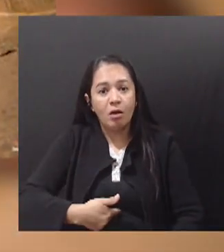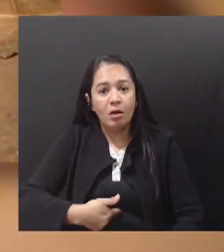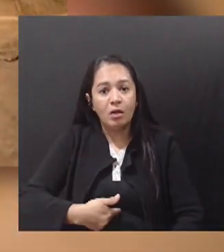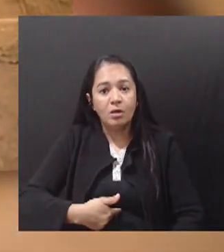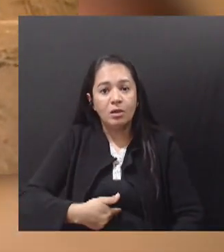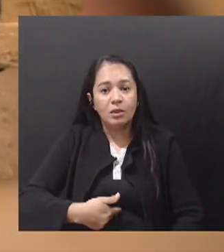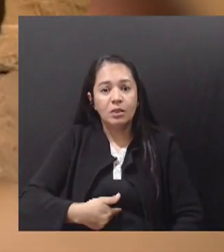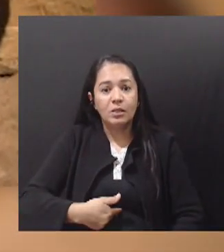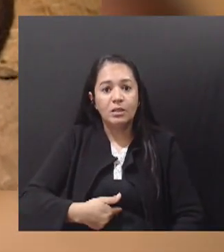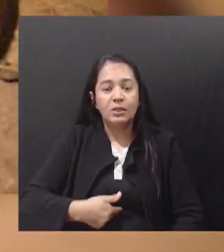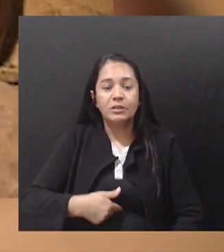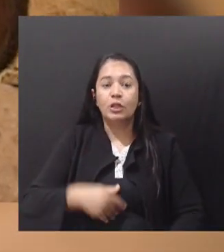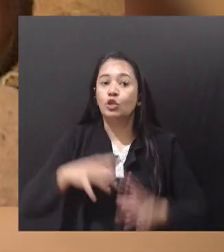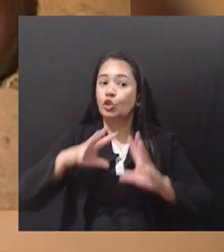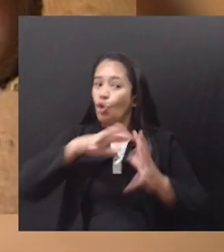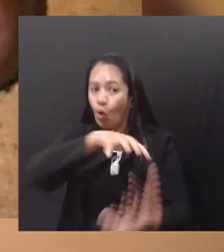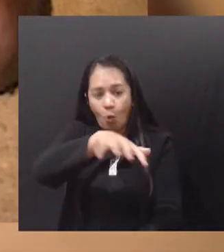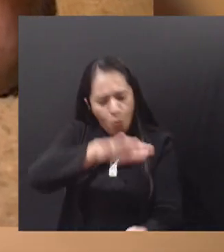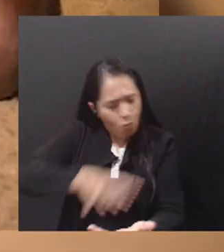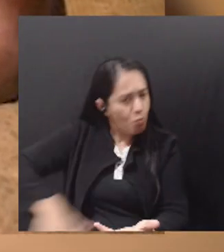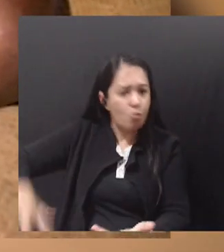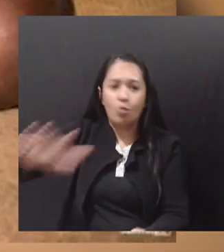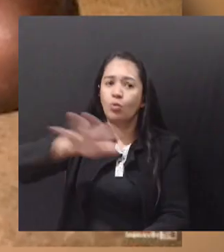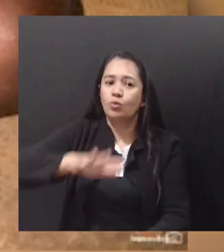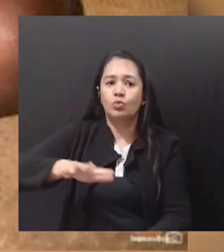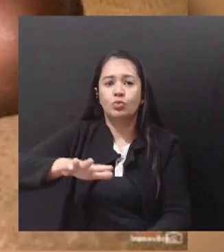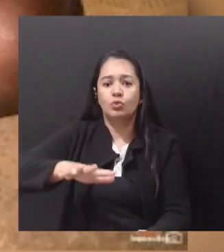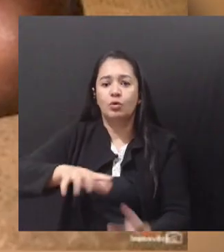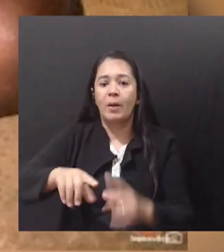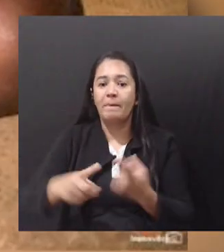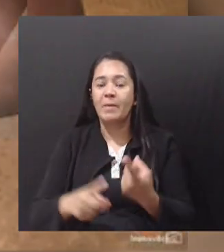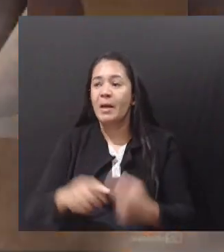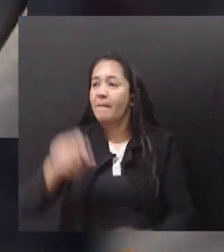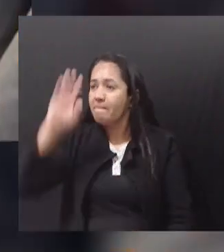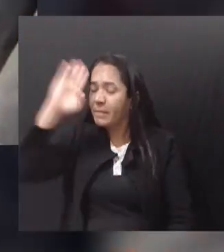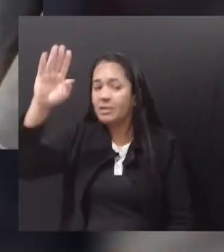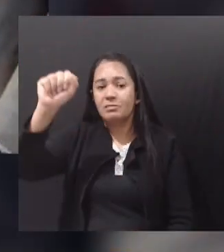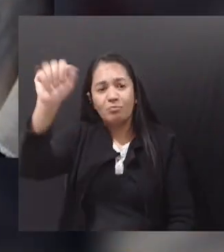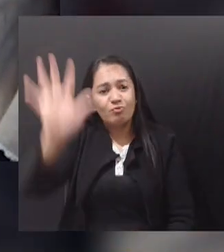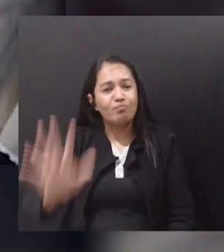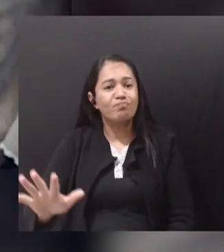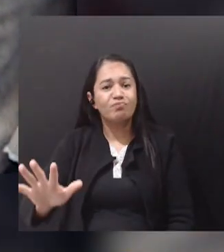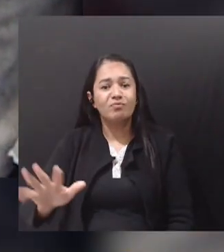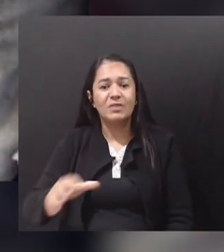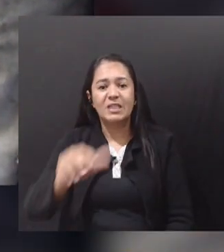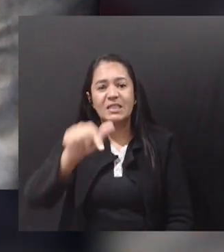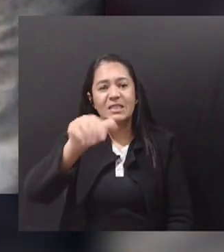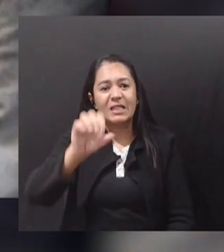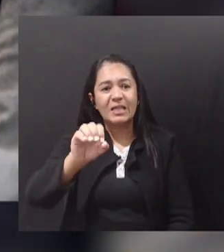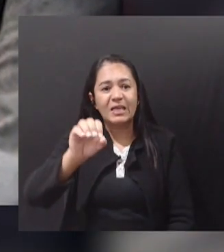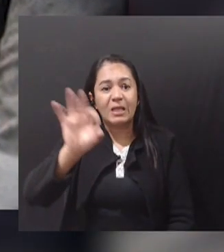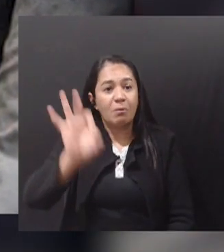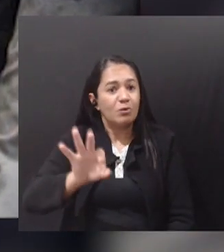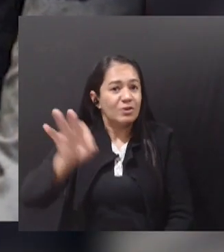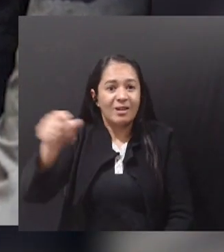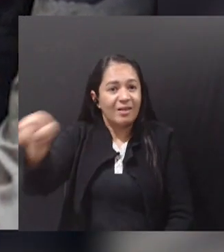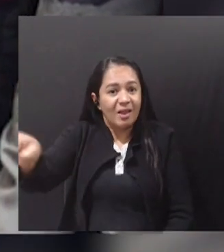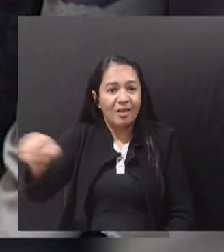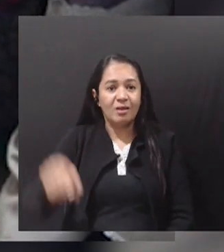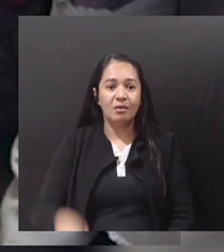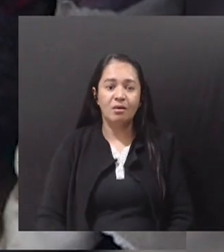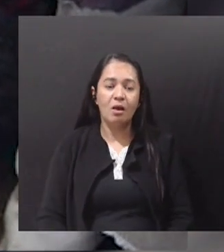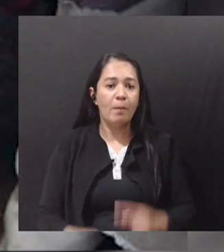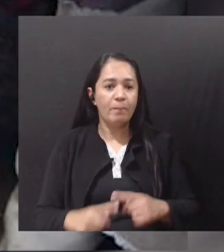na África desse número, é mundo. No mundo todo. Tá. Mas no continente africano é cerca de 70%, 80%, né? Porque